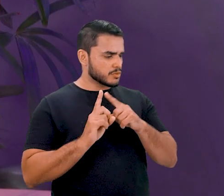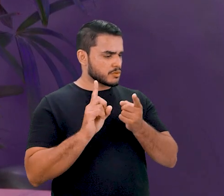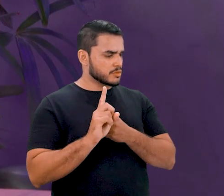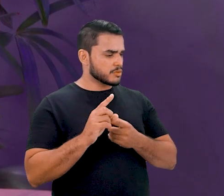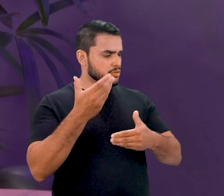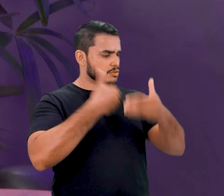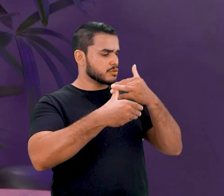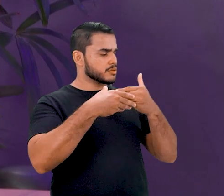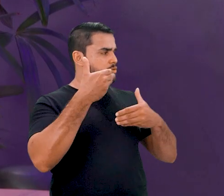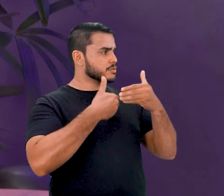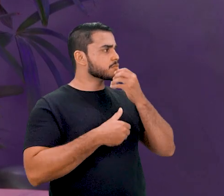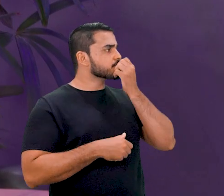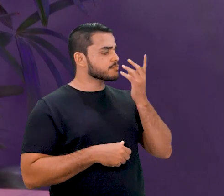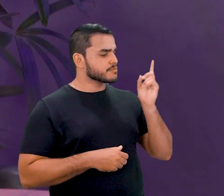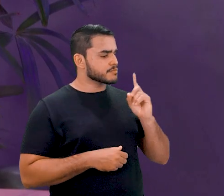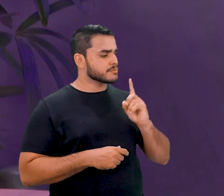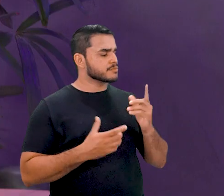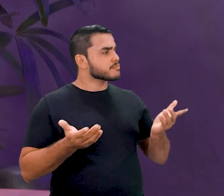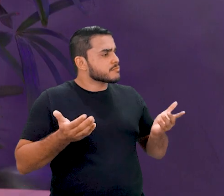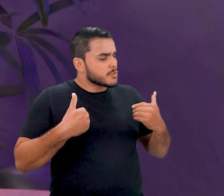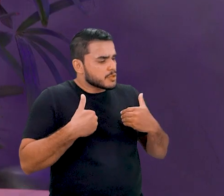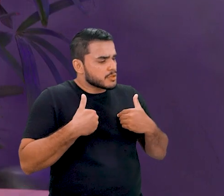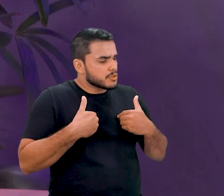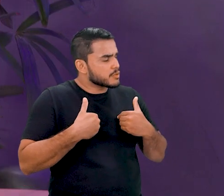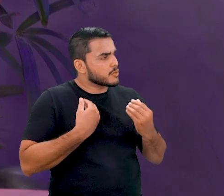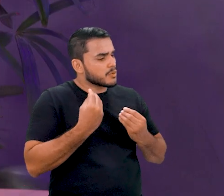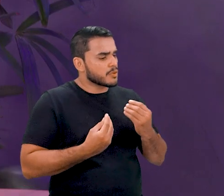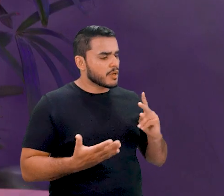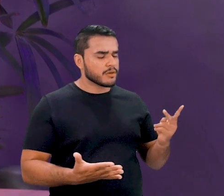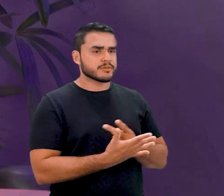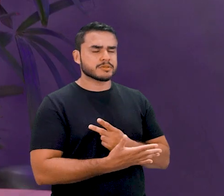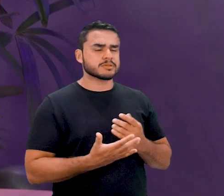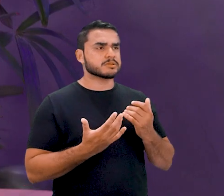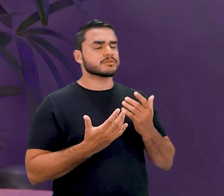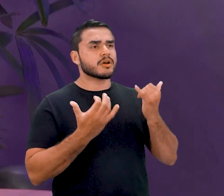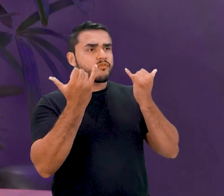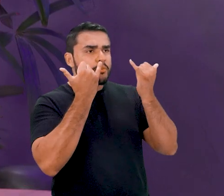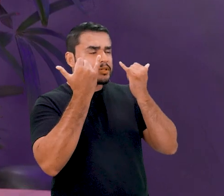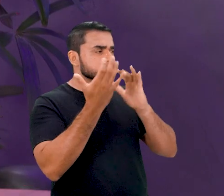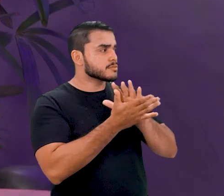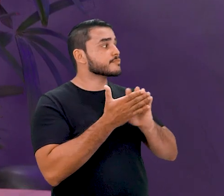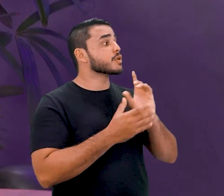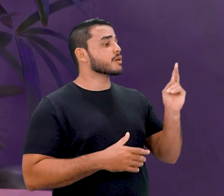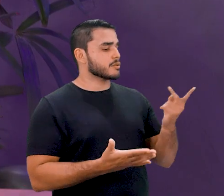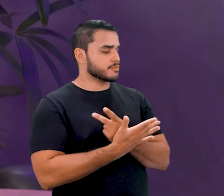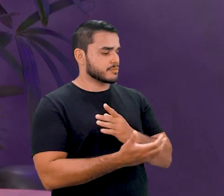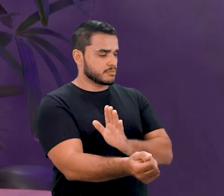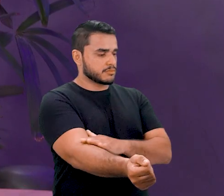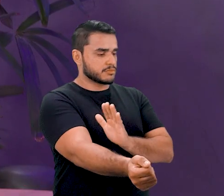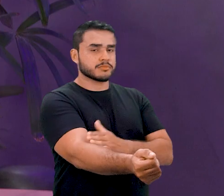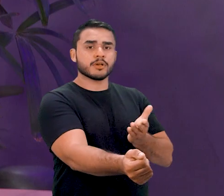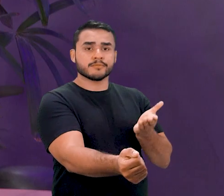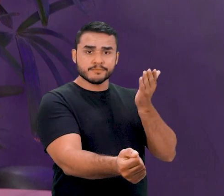bem atendida, bem recebida, porque parecia que eu não podia receber essas informações. E culminou em uma